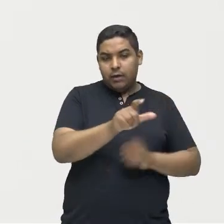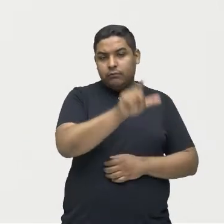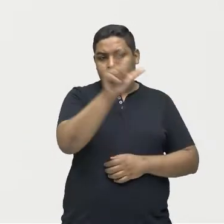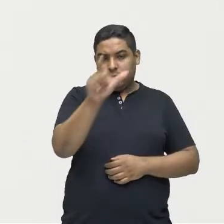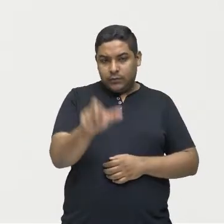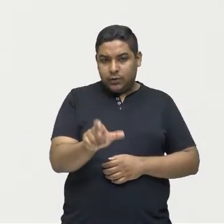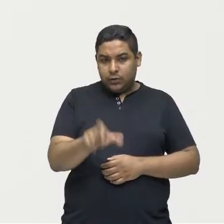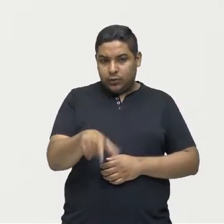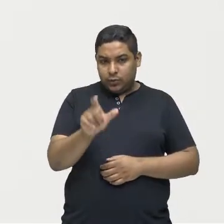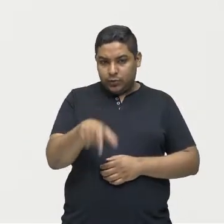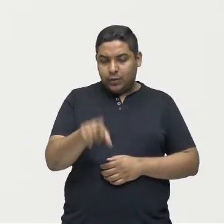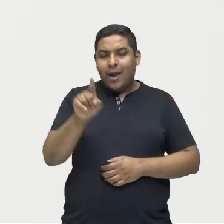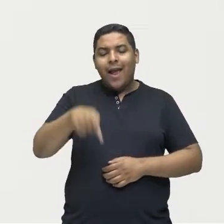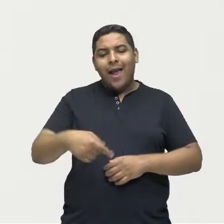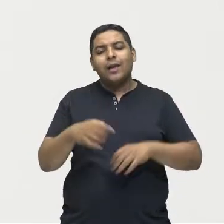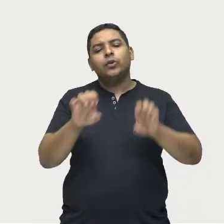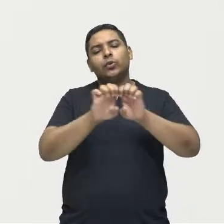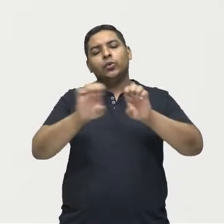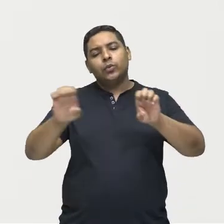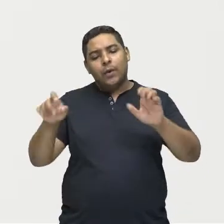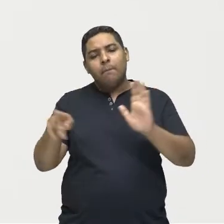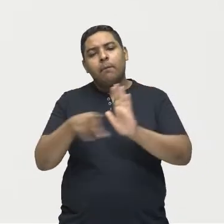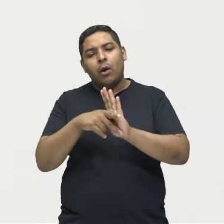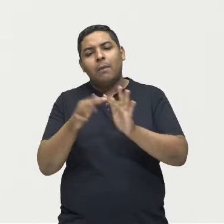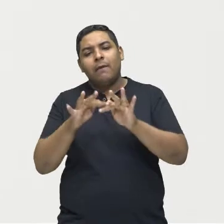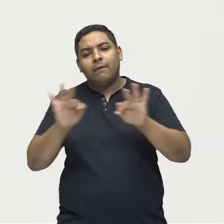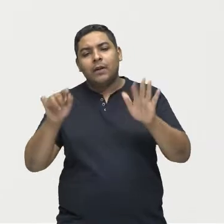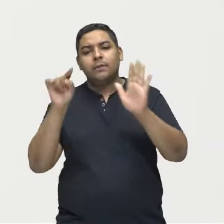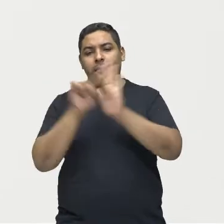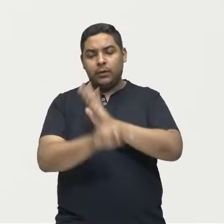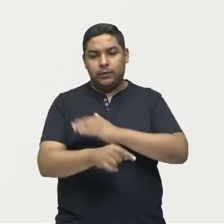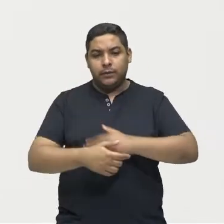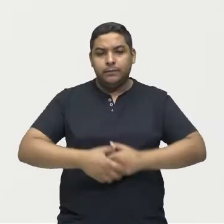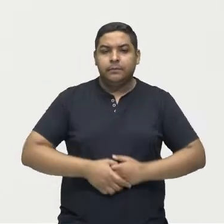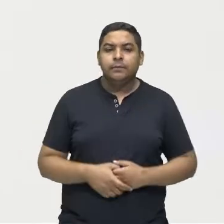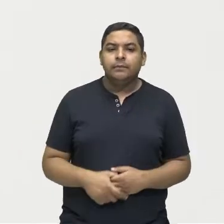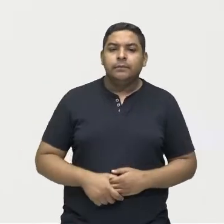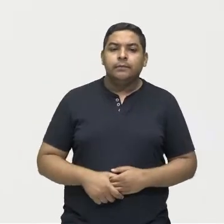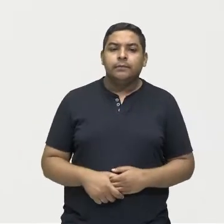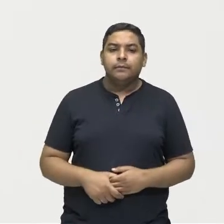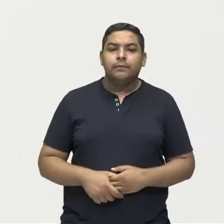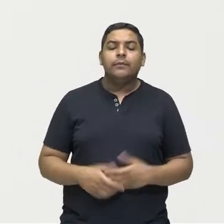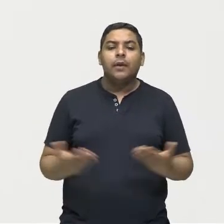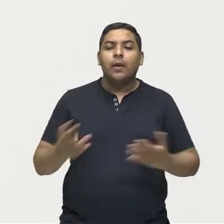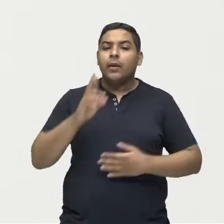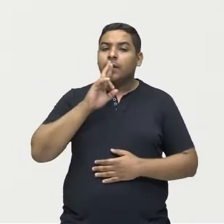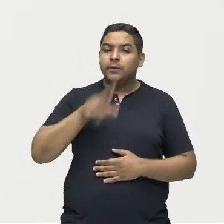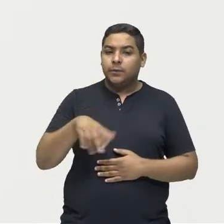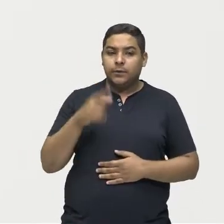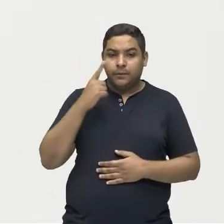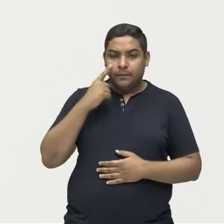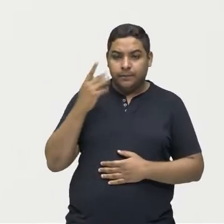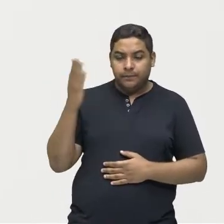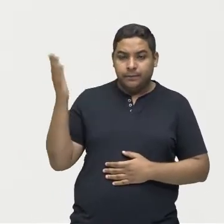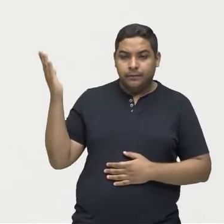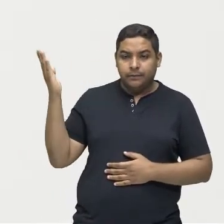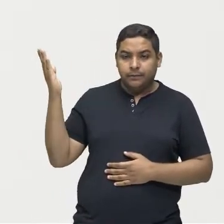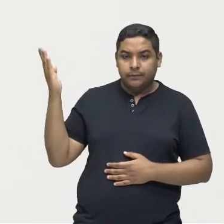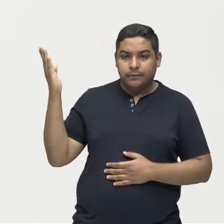sujeito. É essa estrutura então das frases interrogativas, tá certo? E eu vou mostrar para vocês a resposta agora.